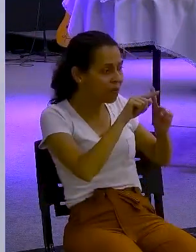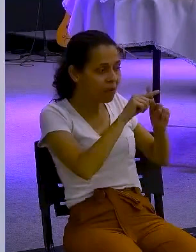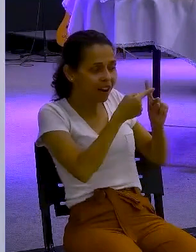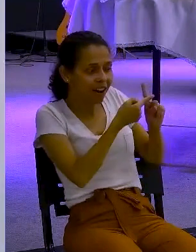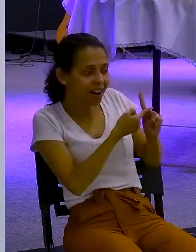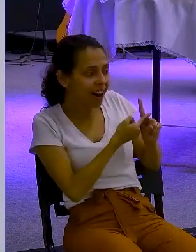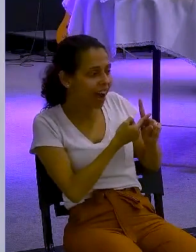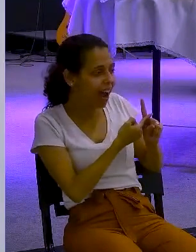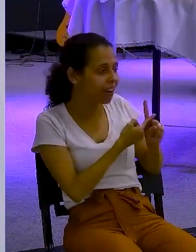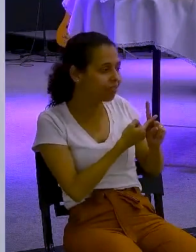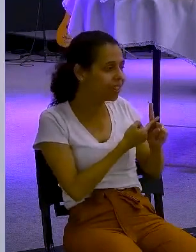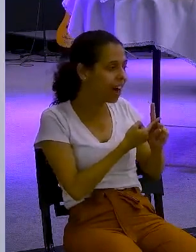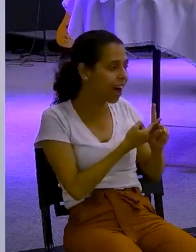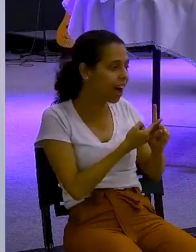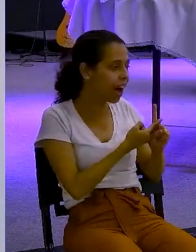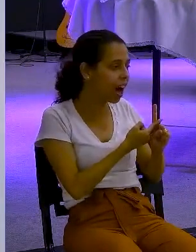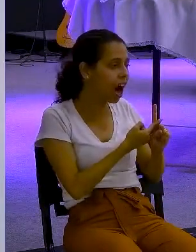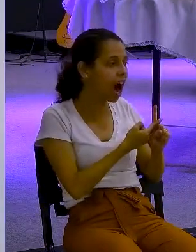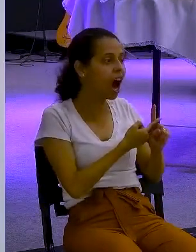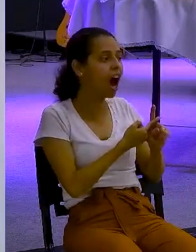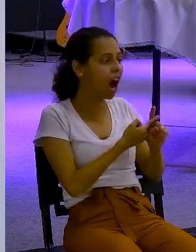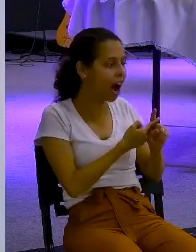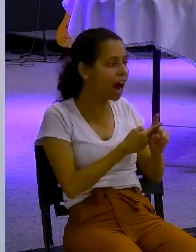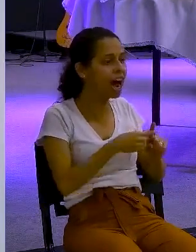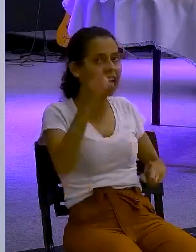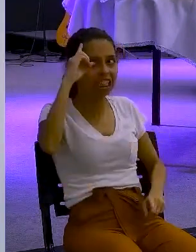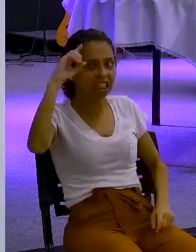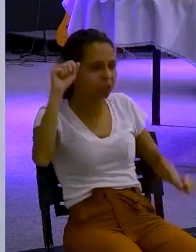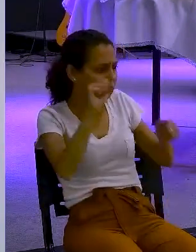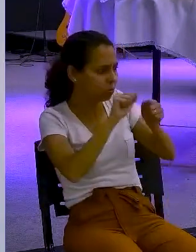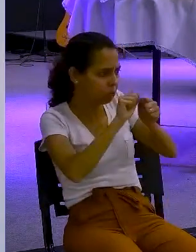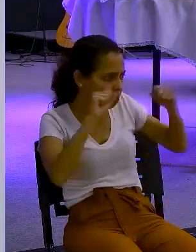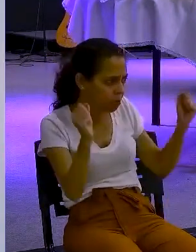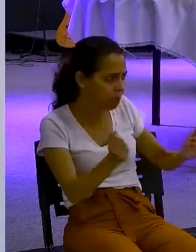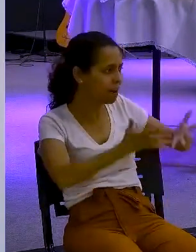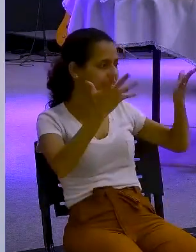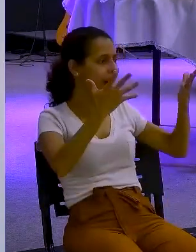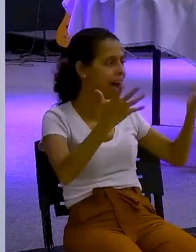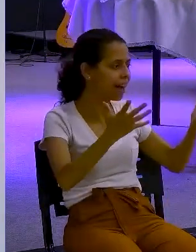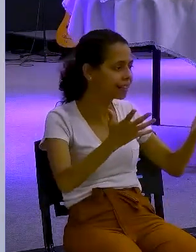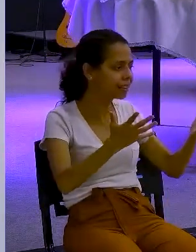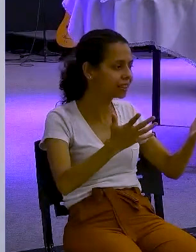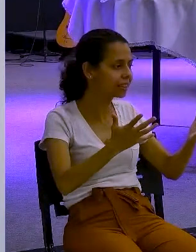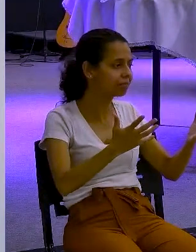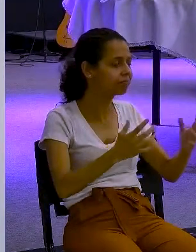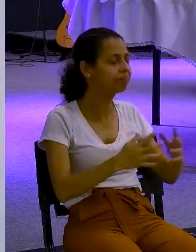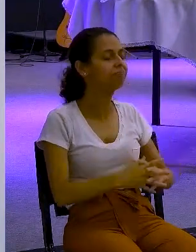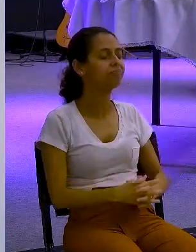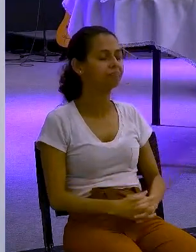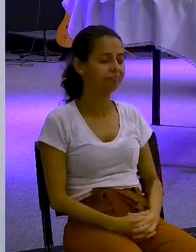agora pode ser mãe de filhos, e coisas extraordinárias de Deus estavam acontecendo naquela família.